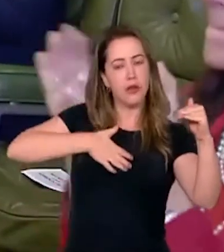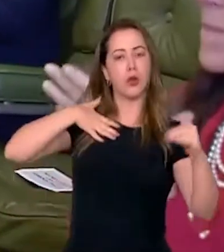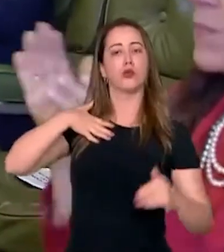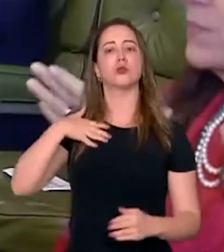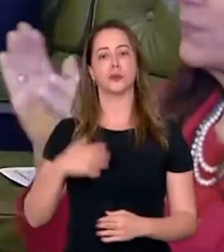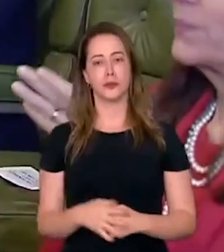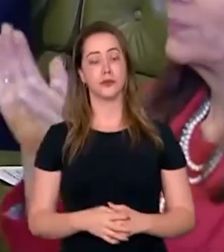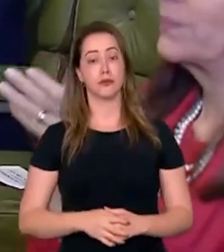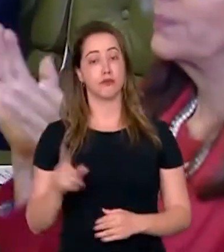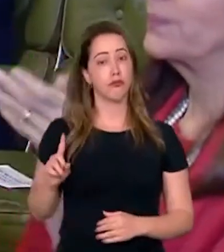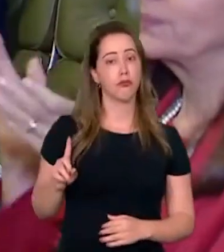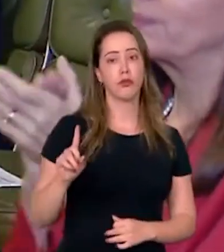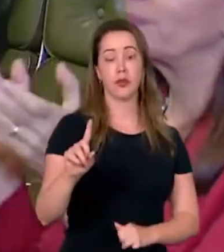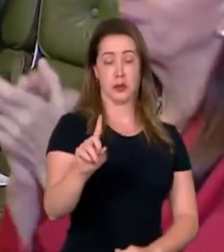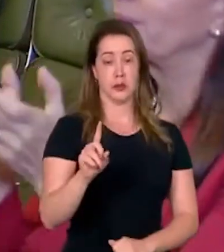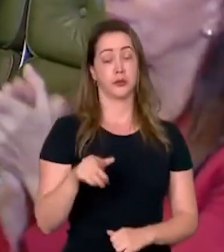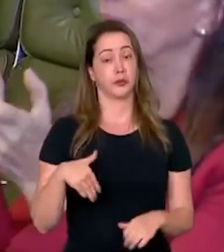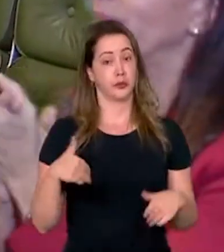E